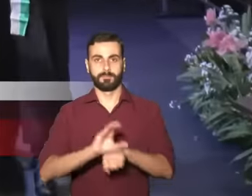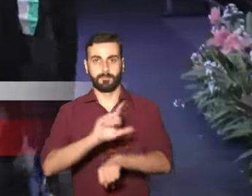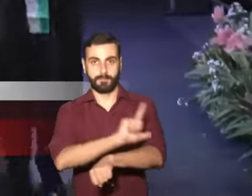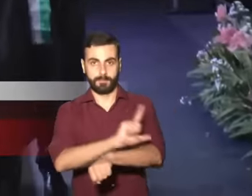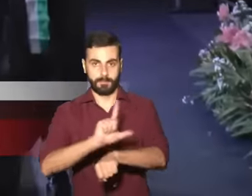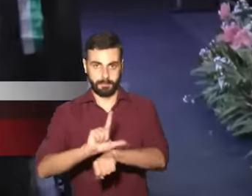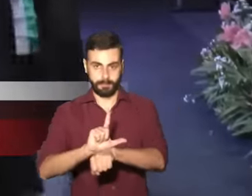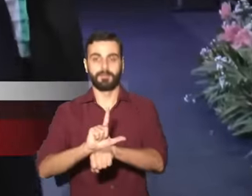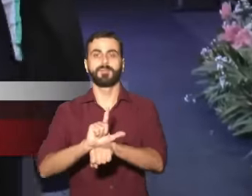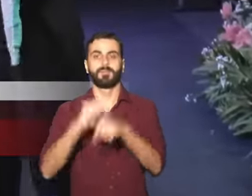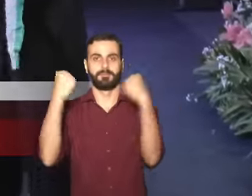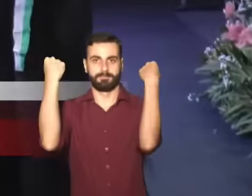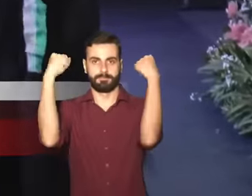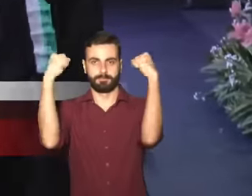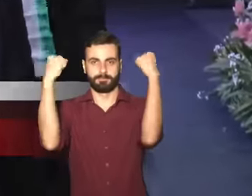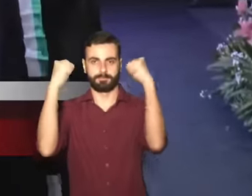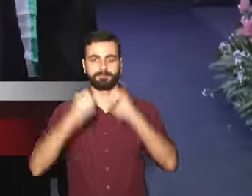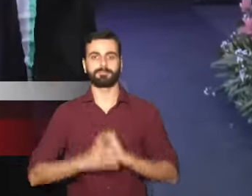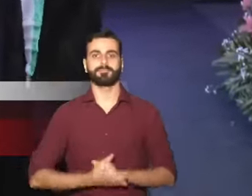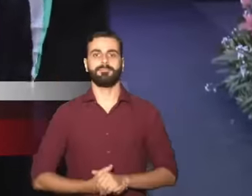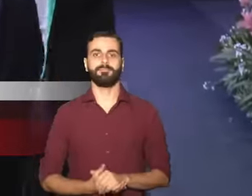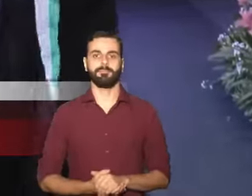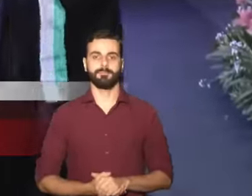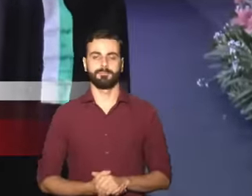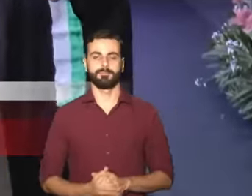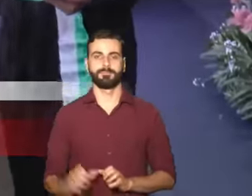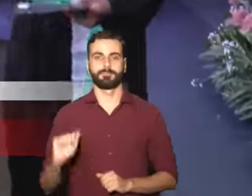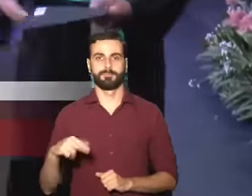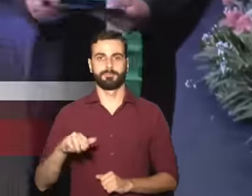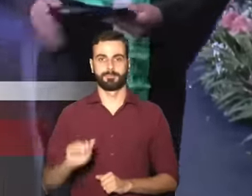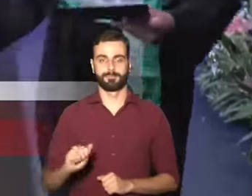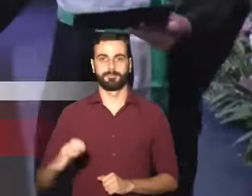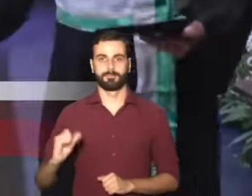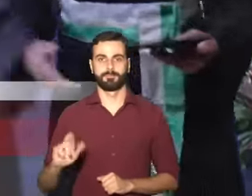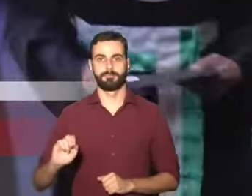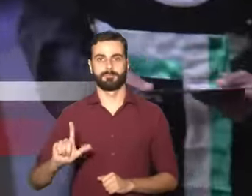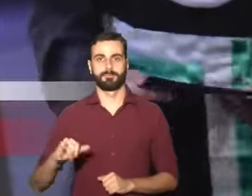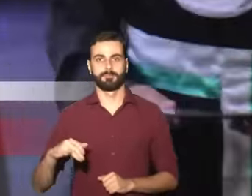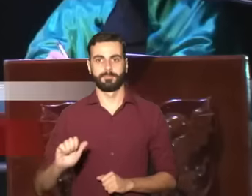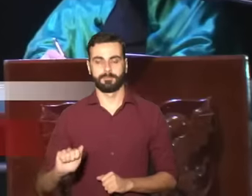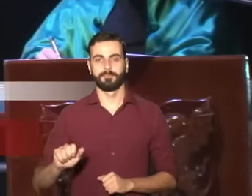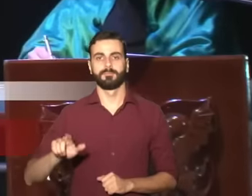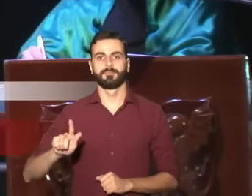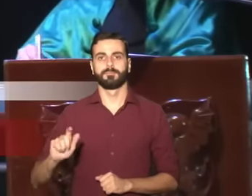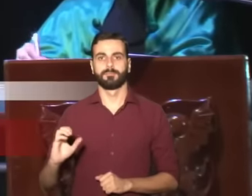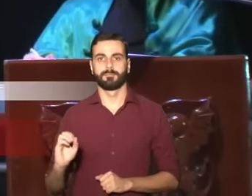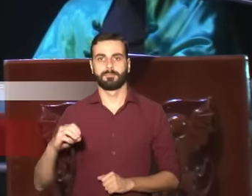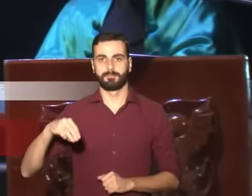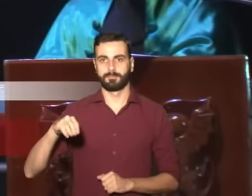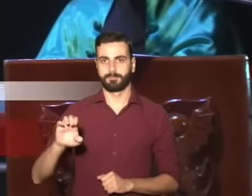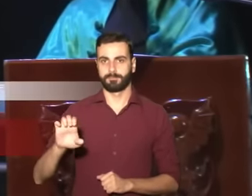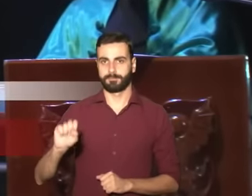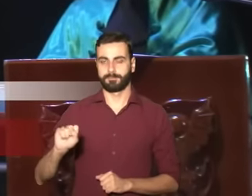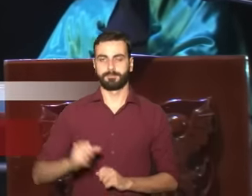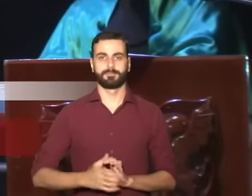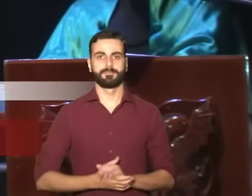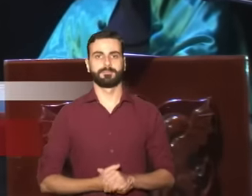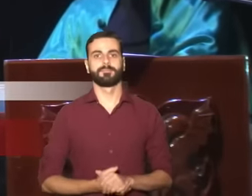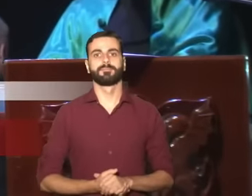Licenciados em Educação Física: Ana Carolina Gomes Lopes,